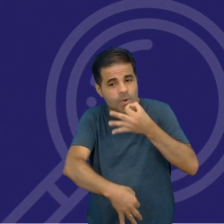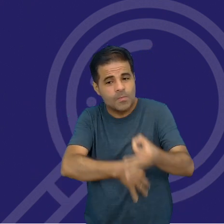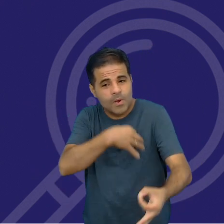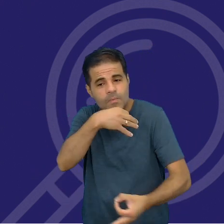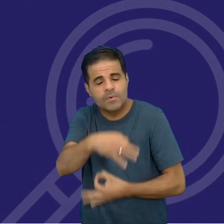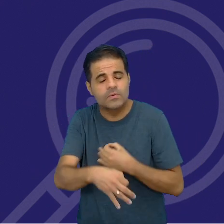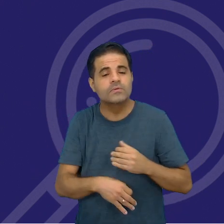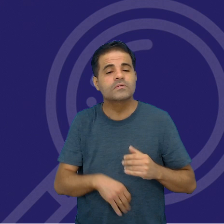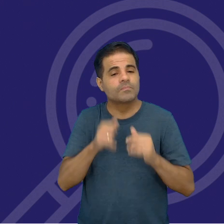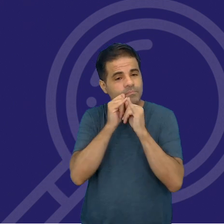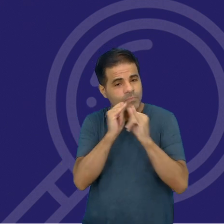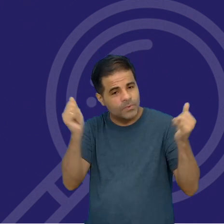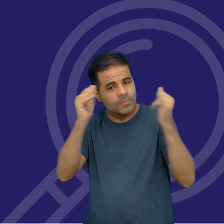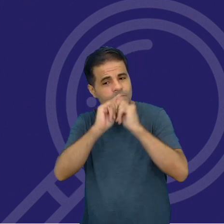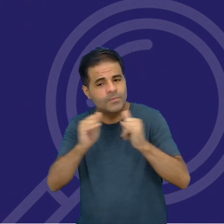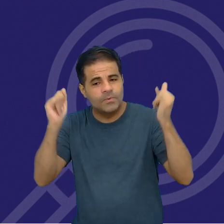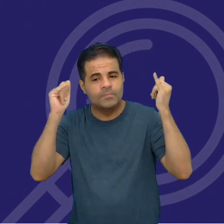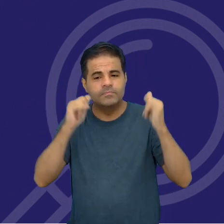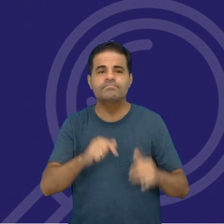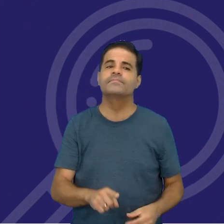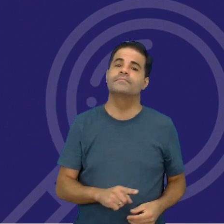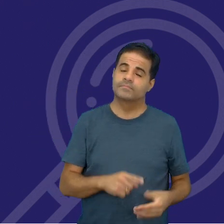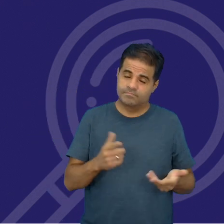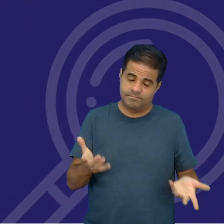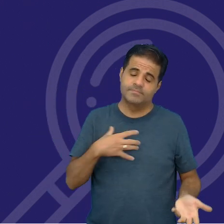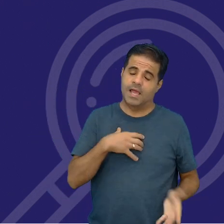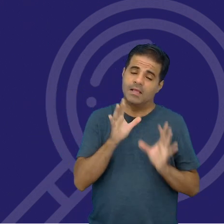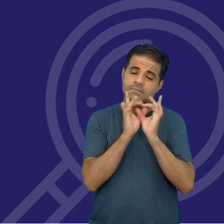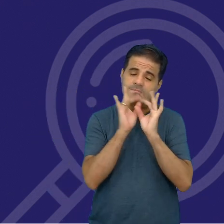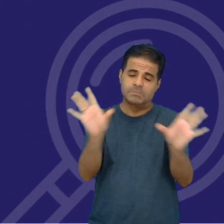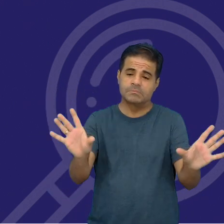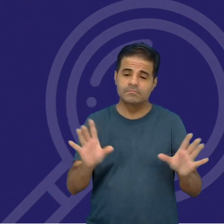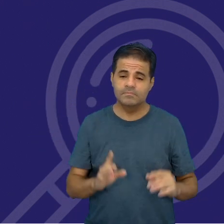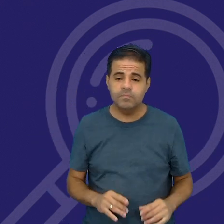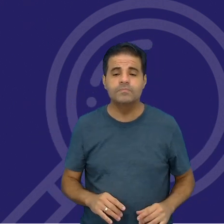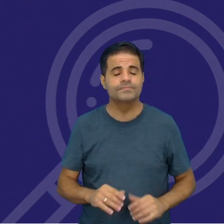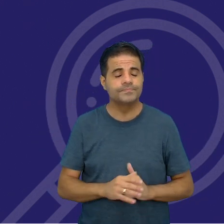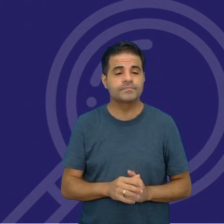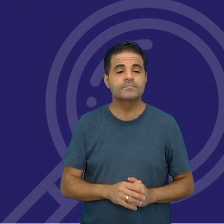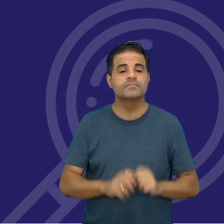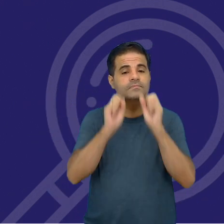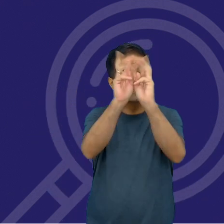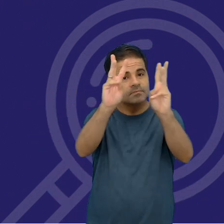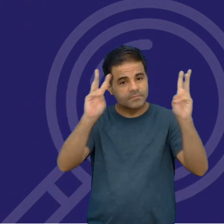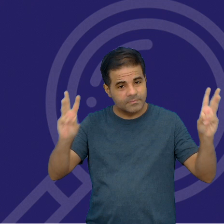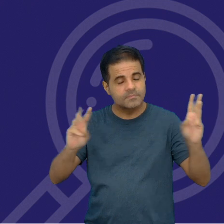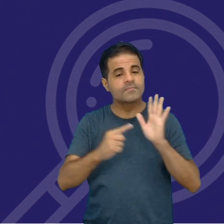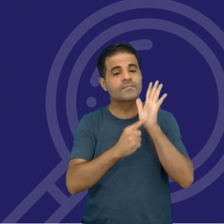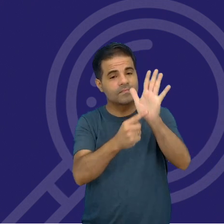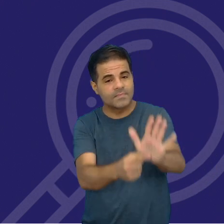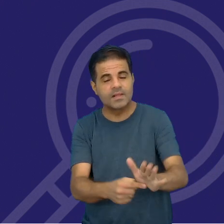simulador de energia da Enel, o qual está disponível no site indicado no